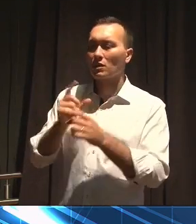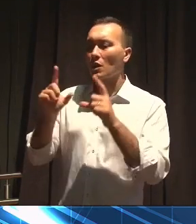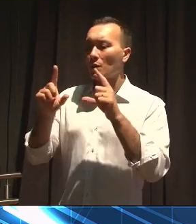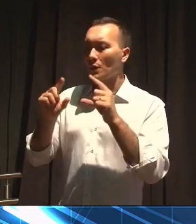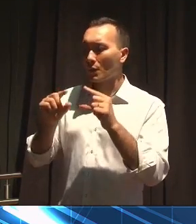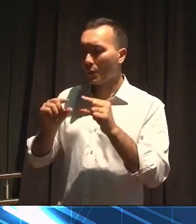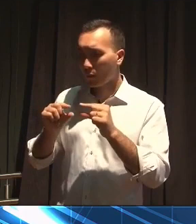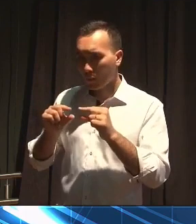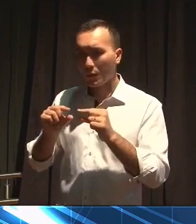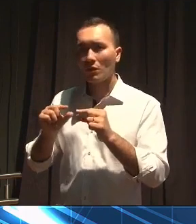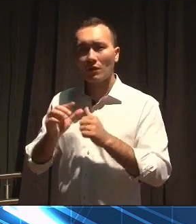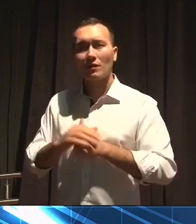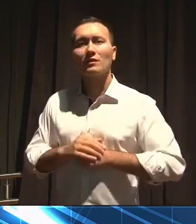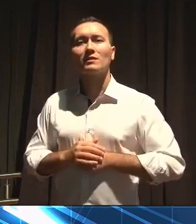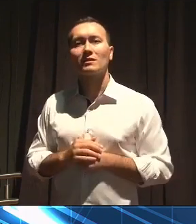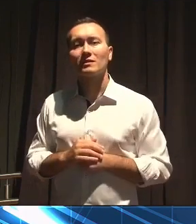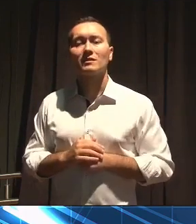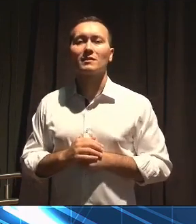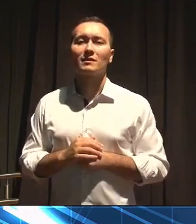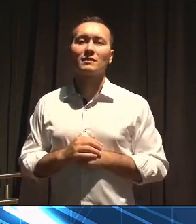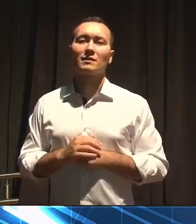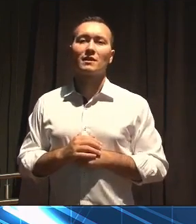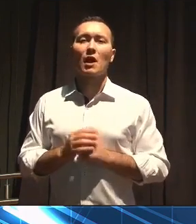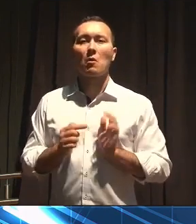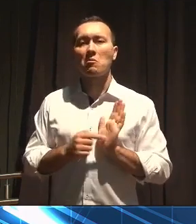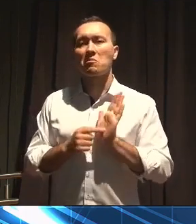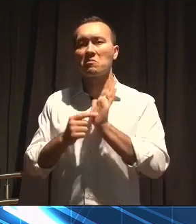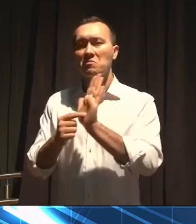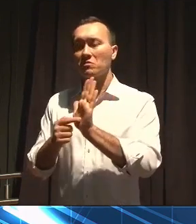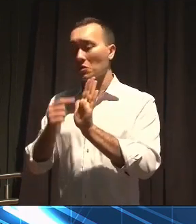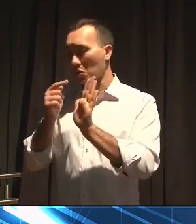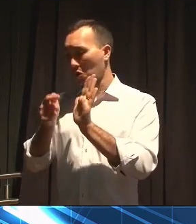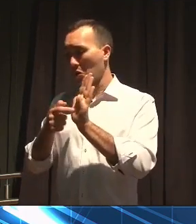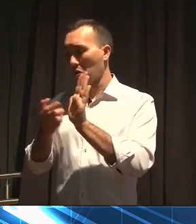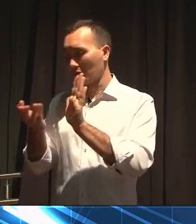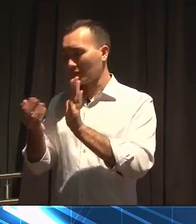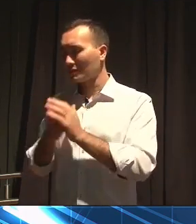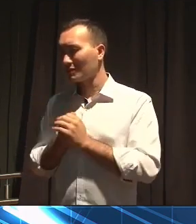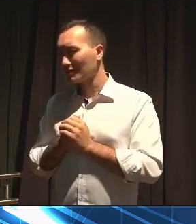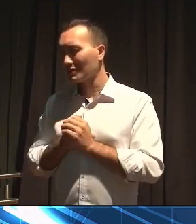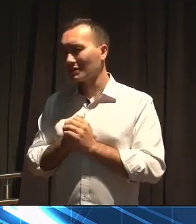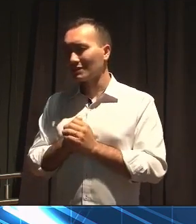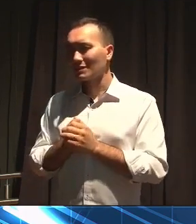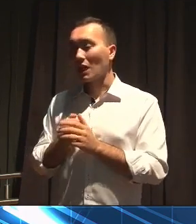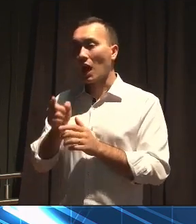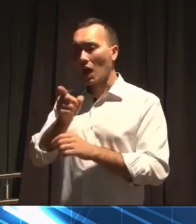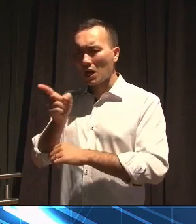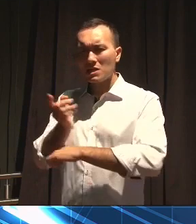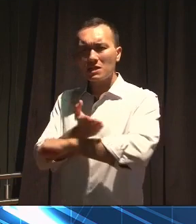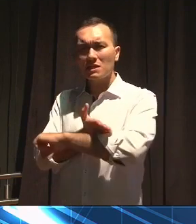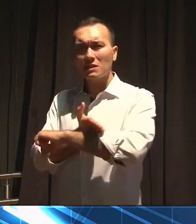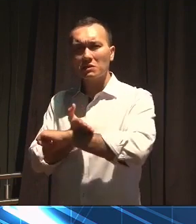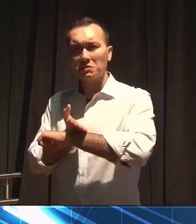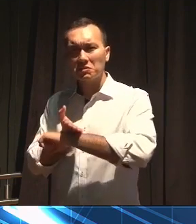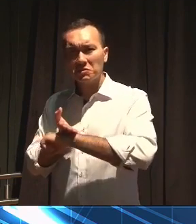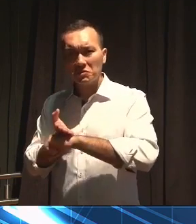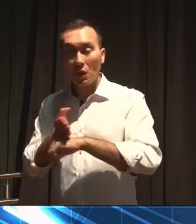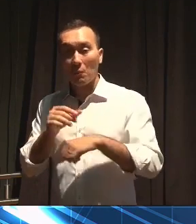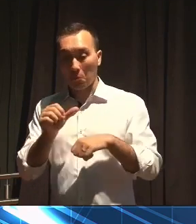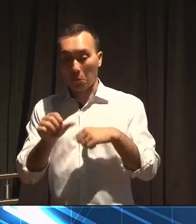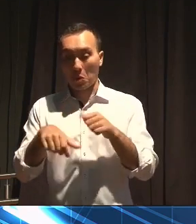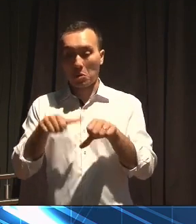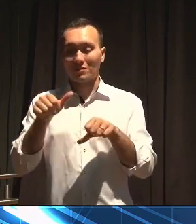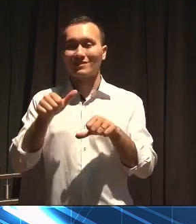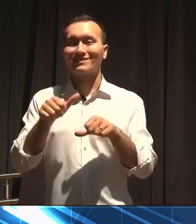Então, também mais uma vez, a gente conseguiu mostrar que o time de SRE, fazendo todo esse aculturamento de que o incidente é do time